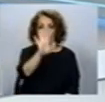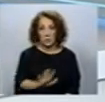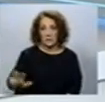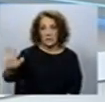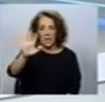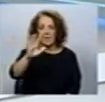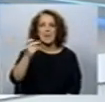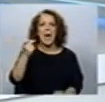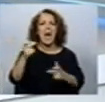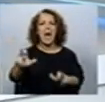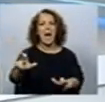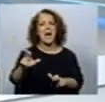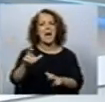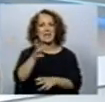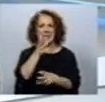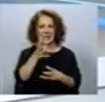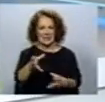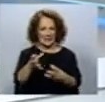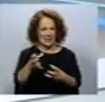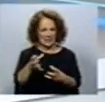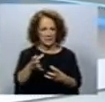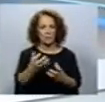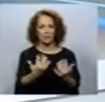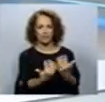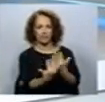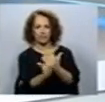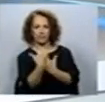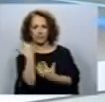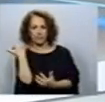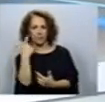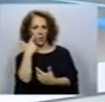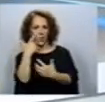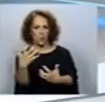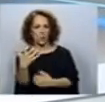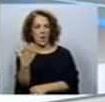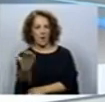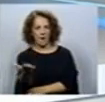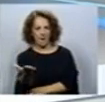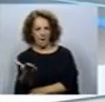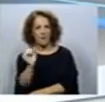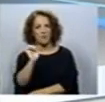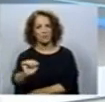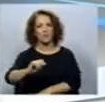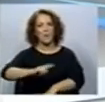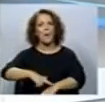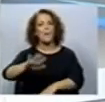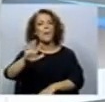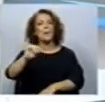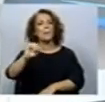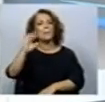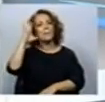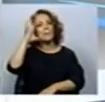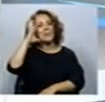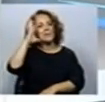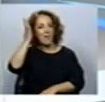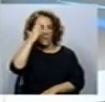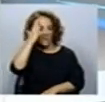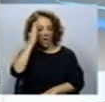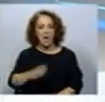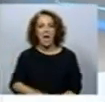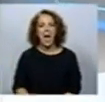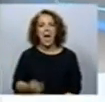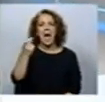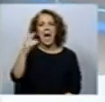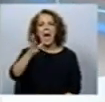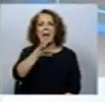de ar tropical, podemos ver melhor aqui nesta carta de prognóstico válida para hoje às 12 horas. Portanto, uma massa de ar